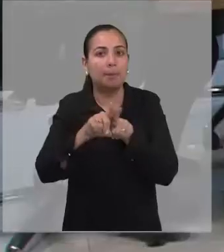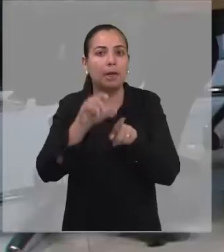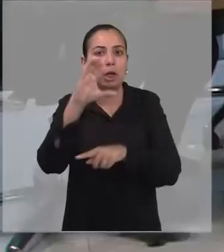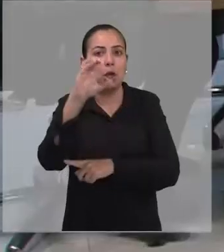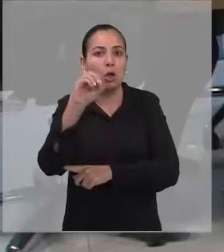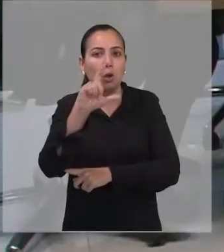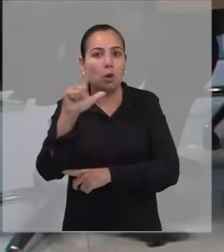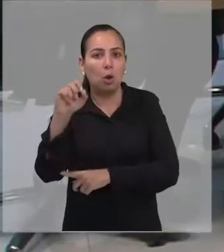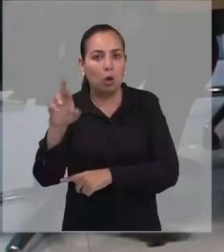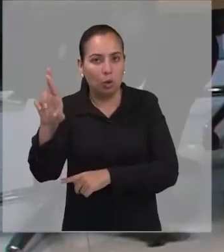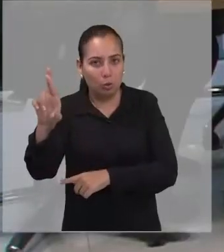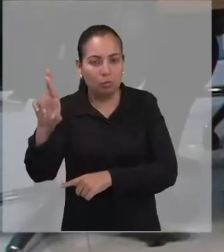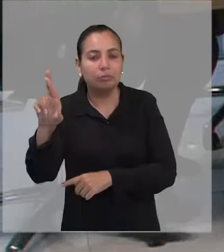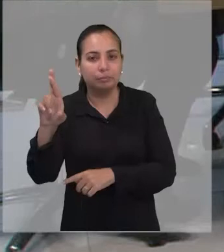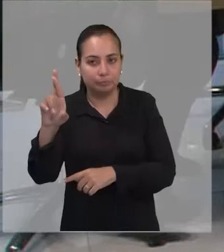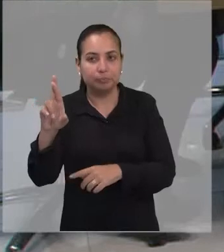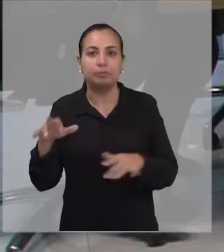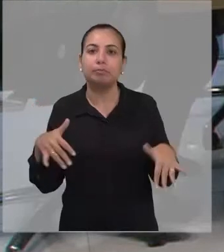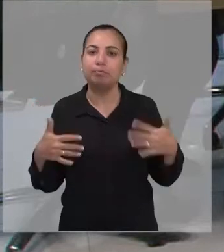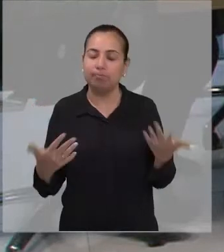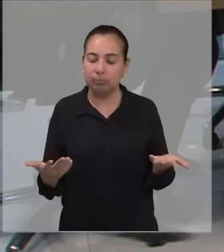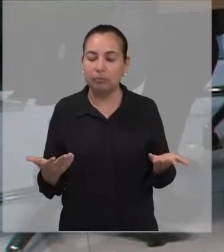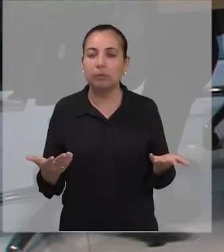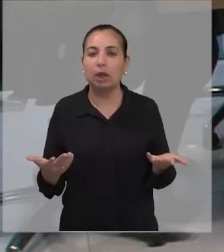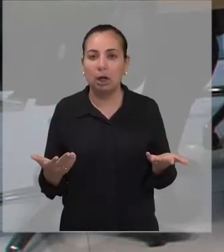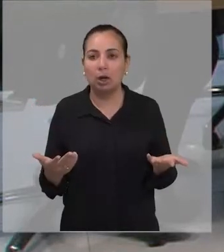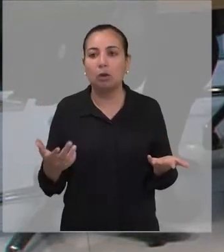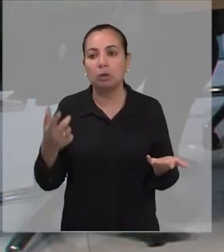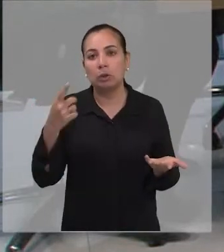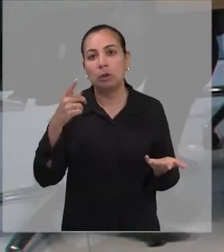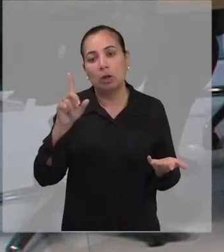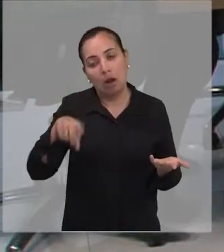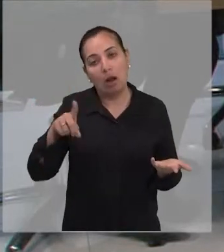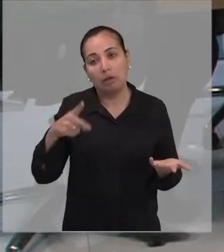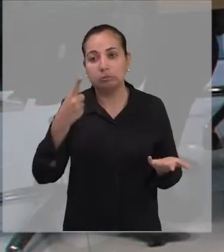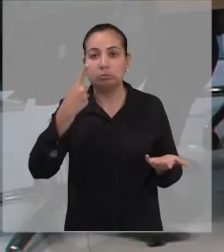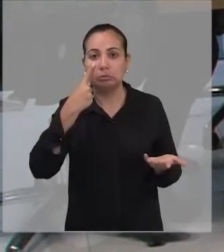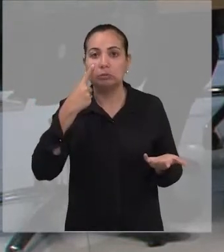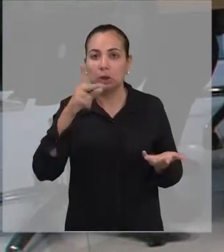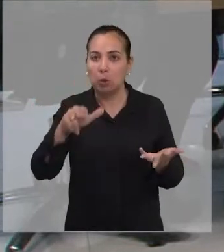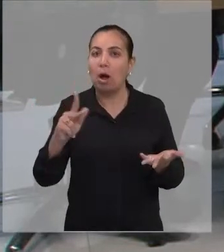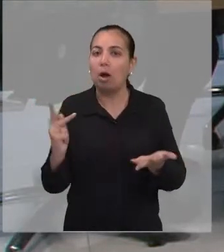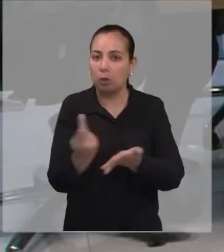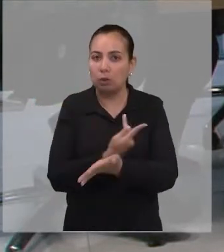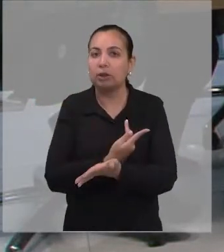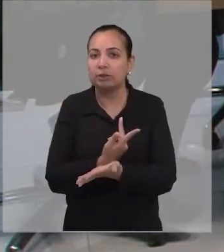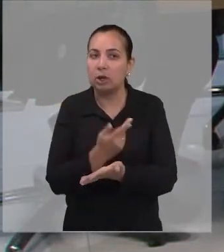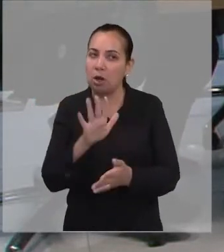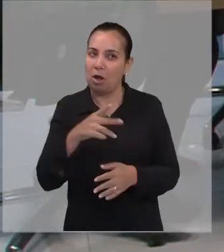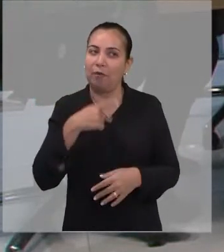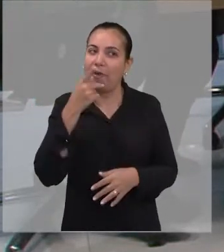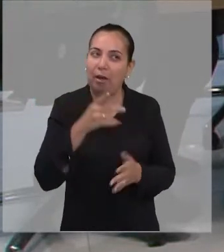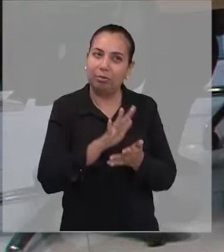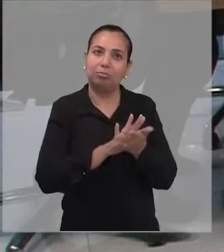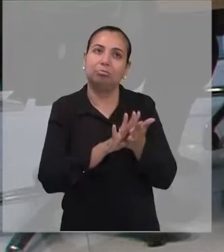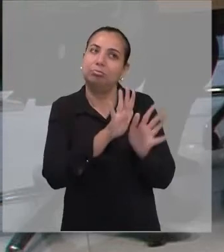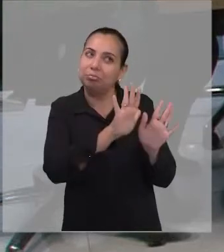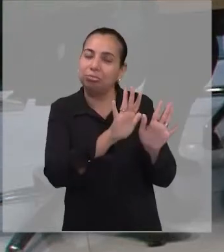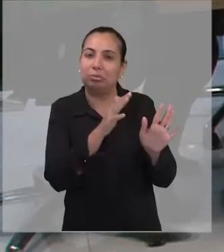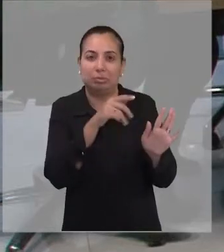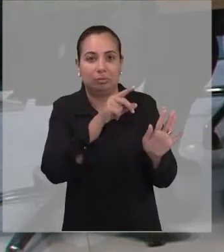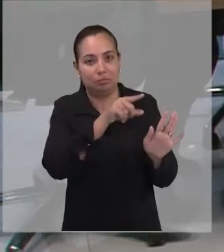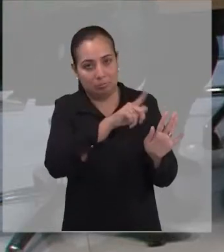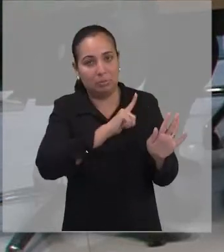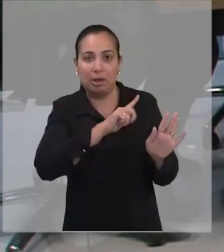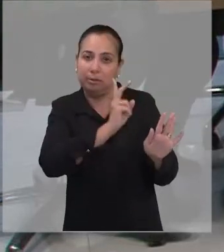Não estou insinuando nada a dizer que isso aconteceu com a Dilma e com foram o Collor. 8. Né? Mas é claro... 8 ministros. Que essa opção. Eu tinha ouvido